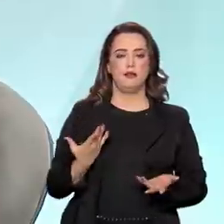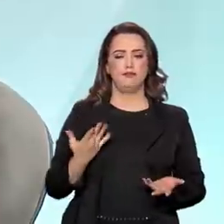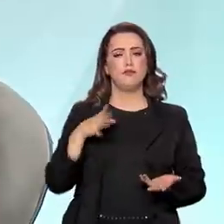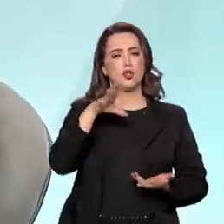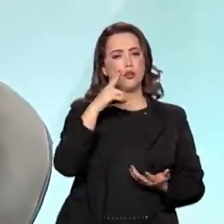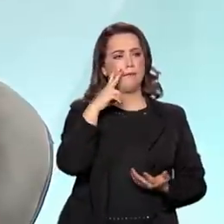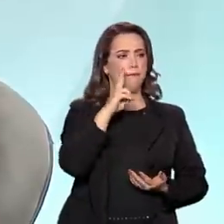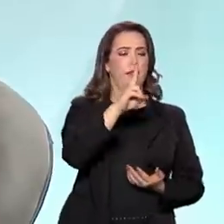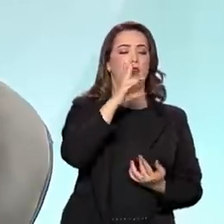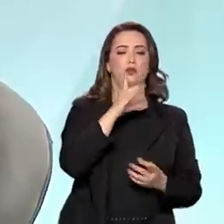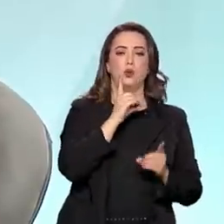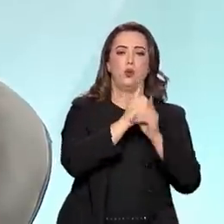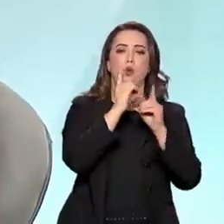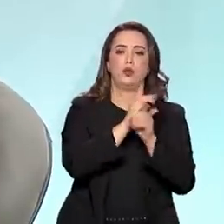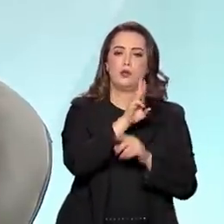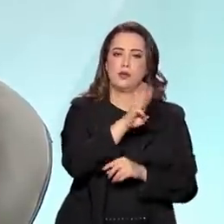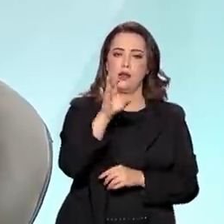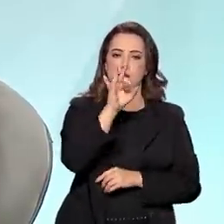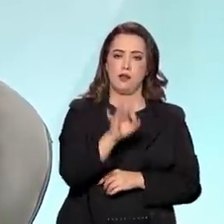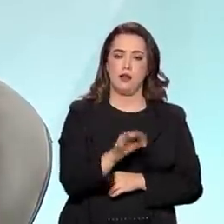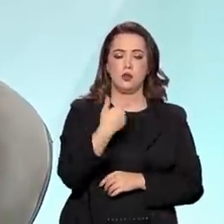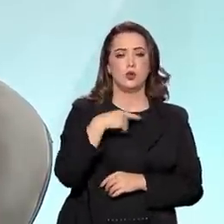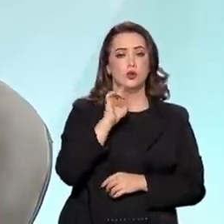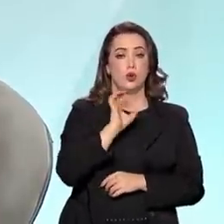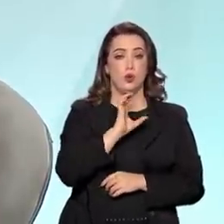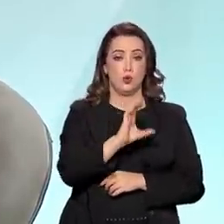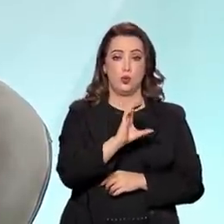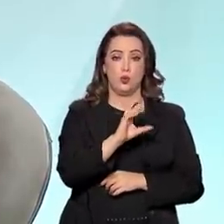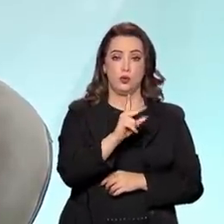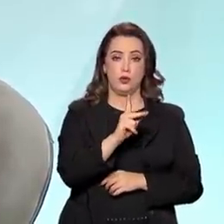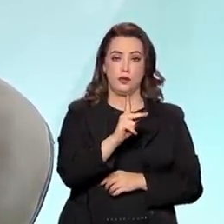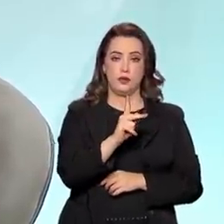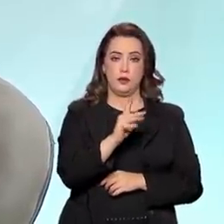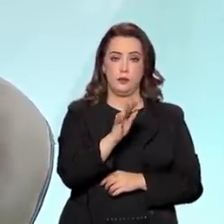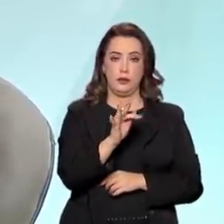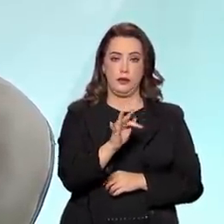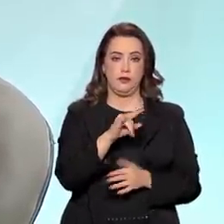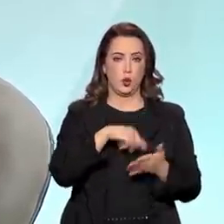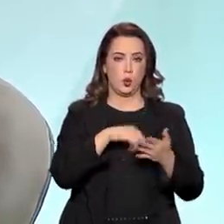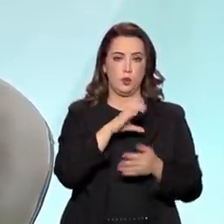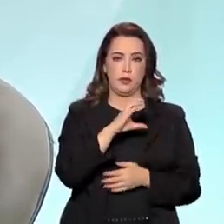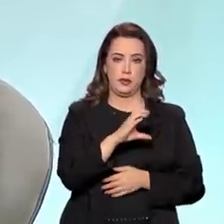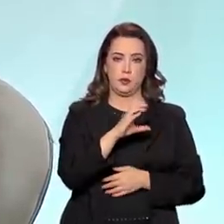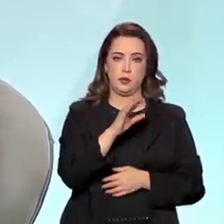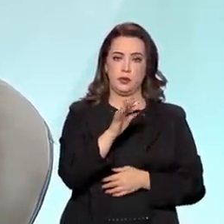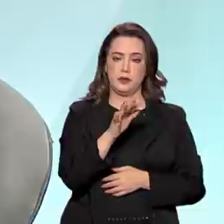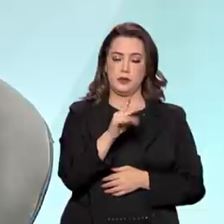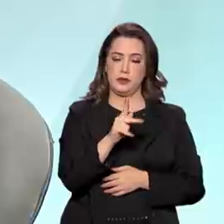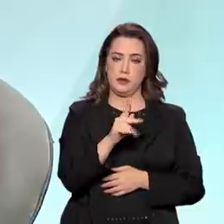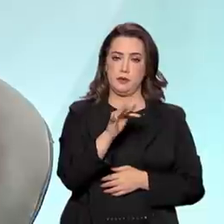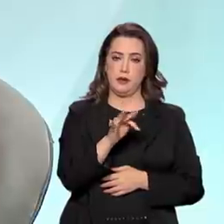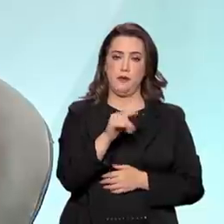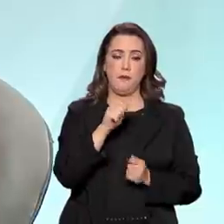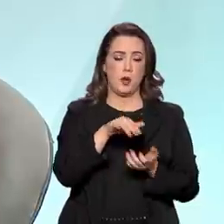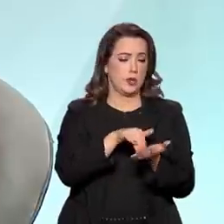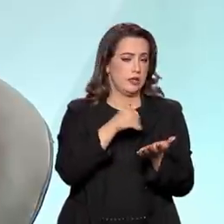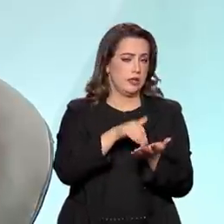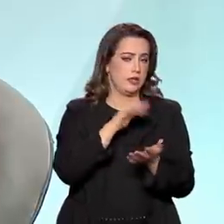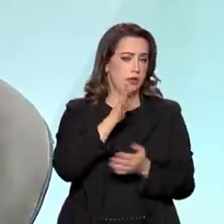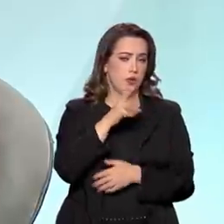ali ele cumpre só tem do cpf dele ele consegue fazer essa atividade que é se alistar